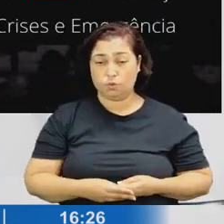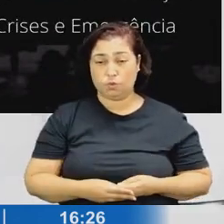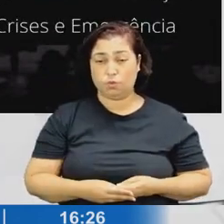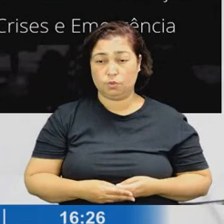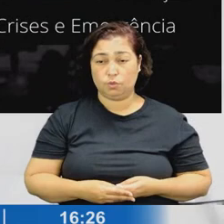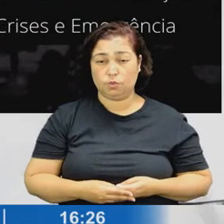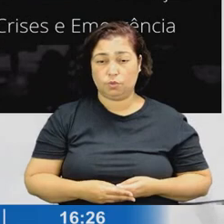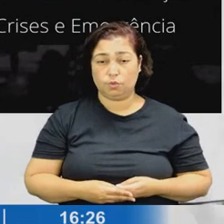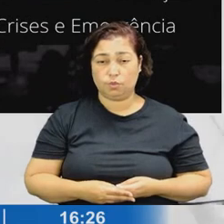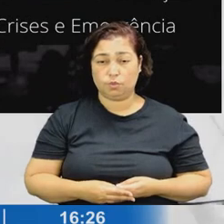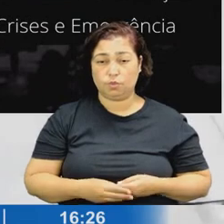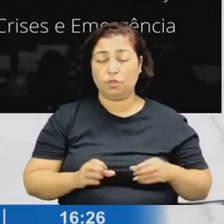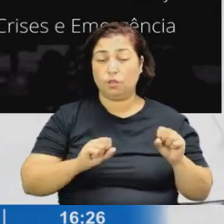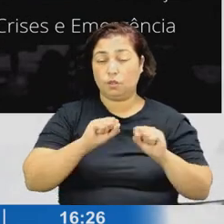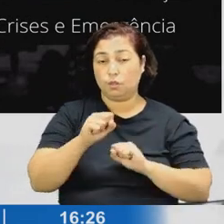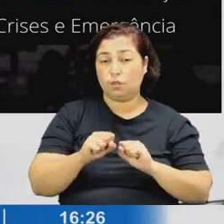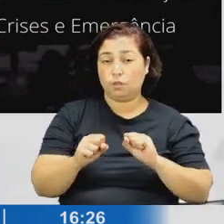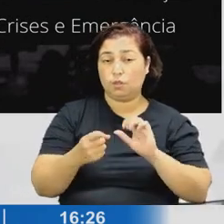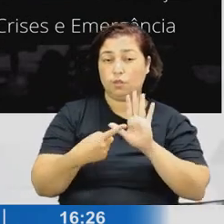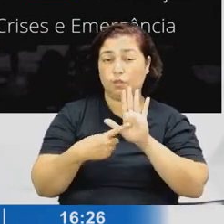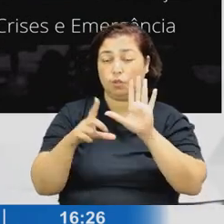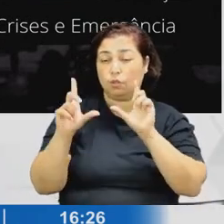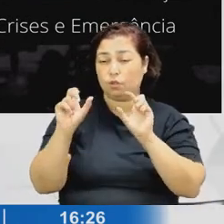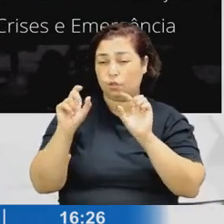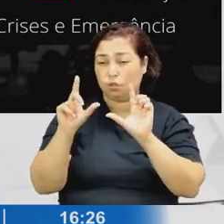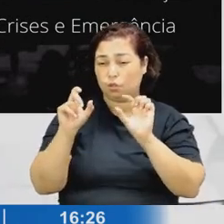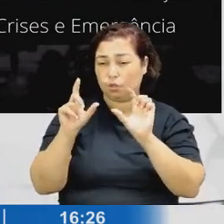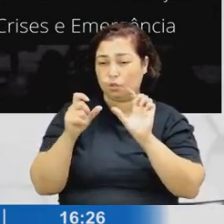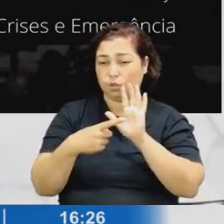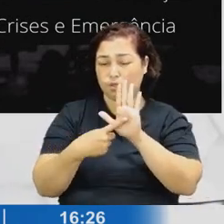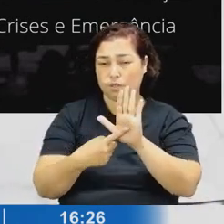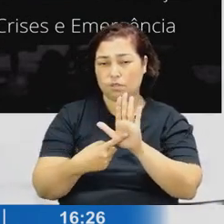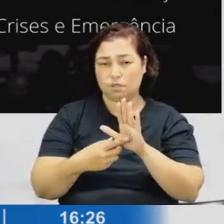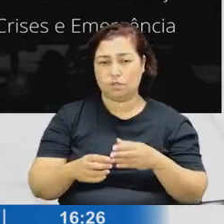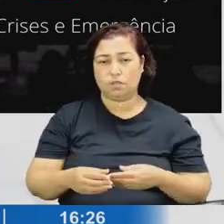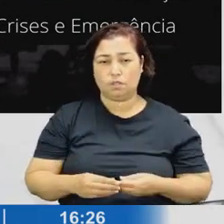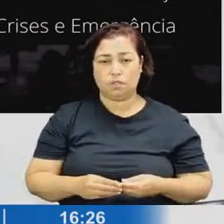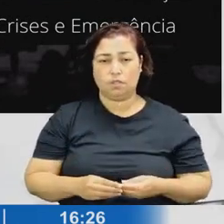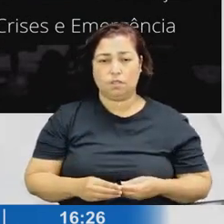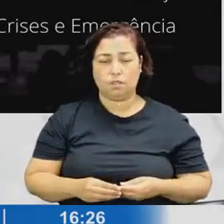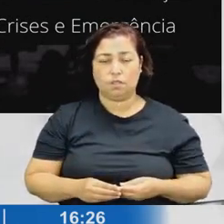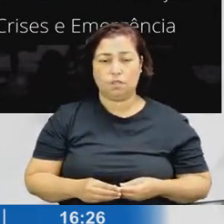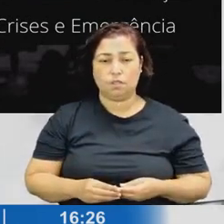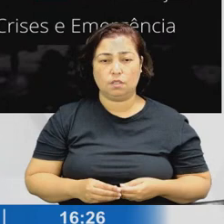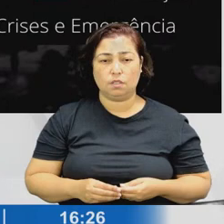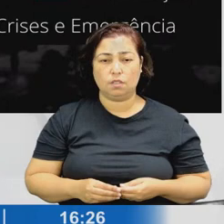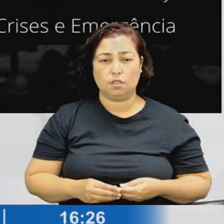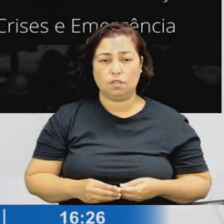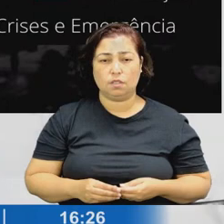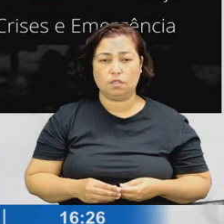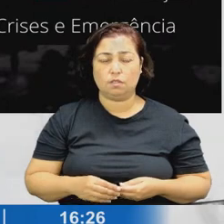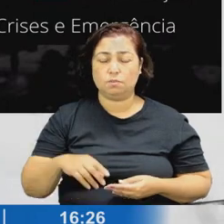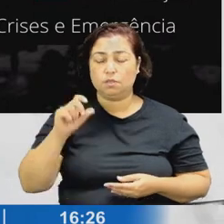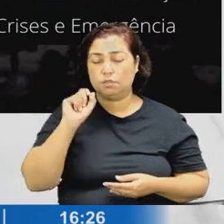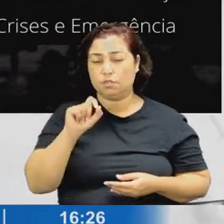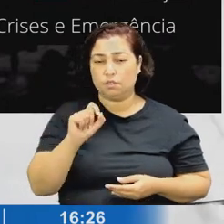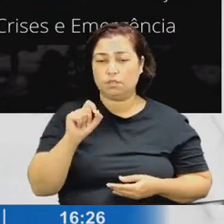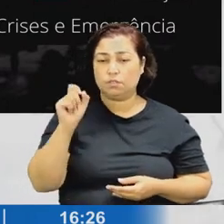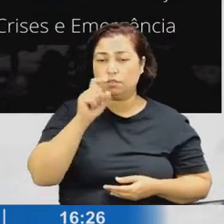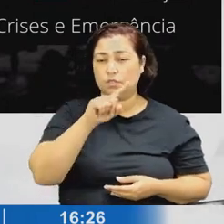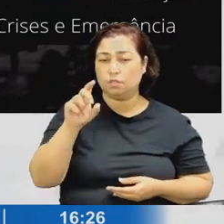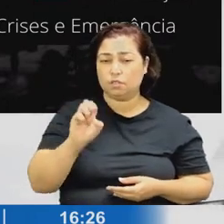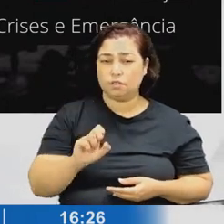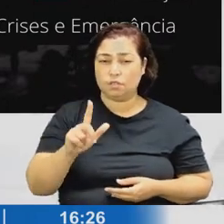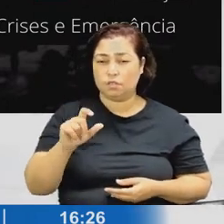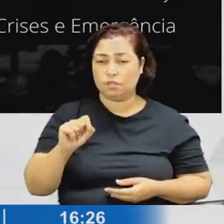a formação de imagem fica normalmente dentre essas coisas aqui né se a pessoa ela é mais zelador que que é um parlamentar zelador